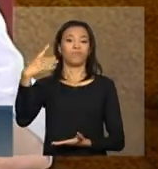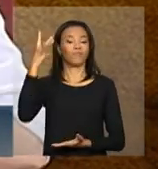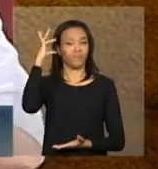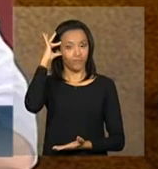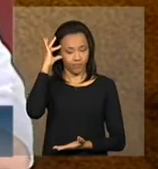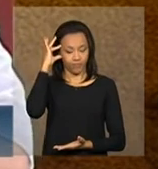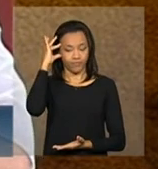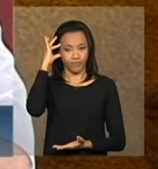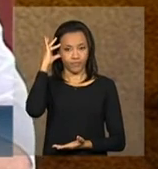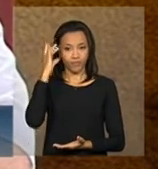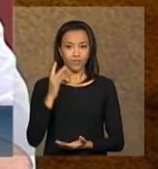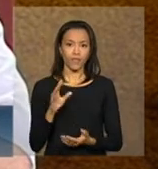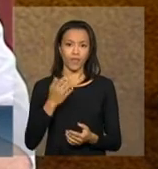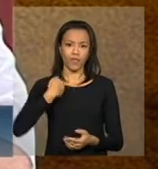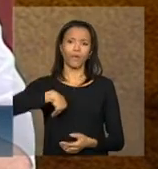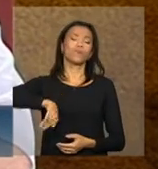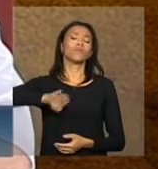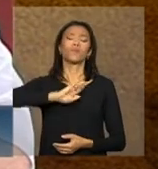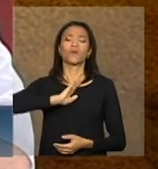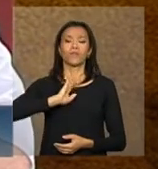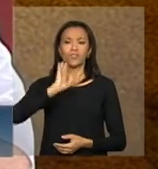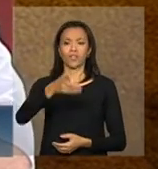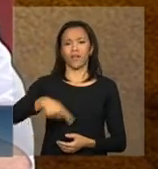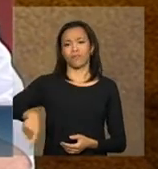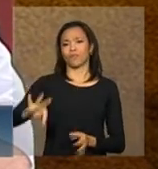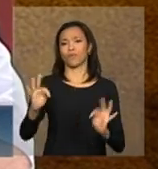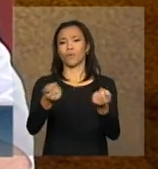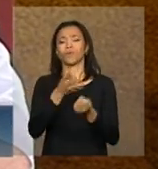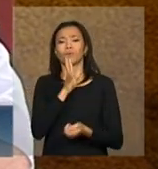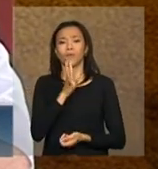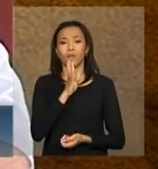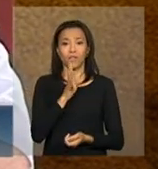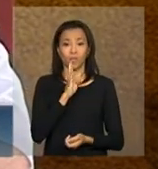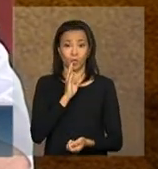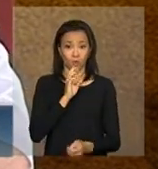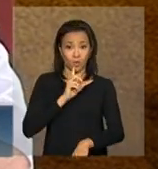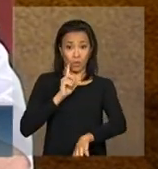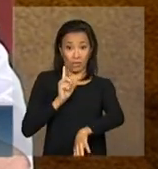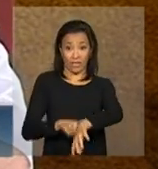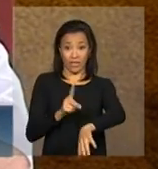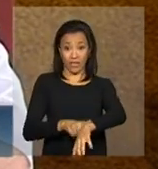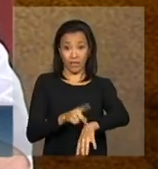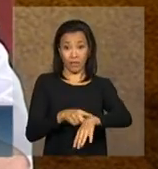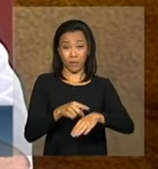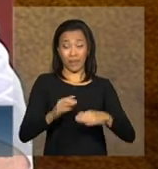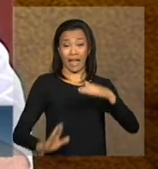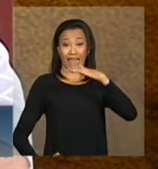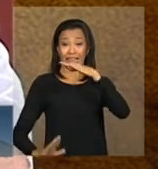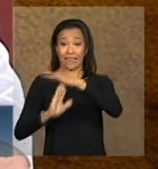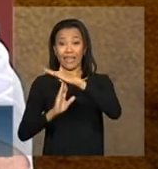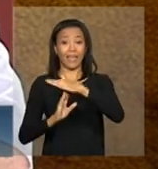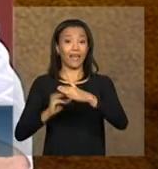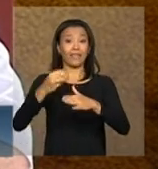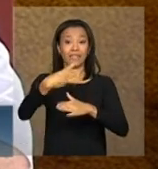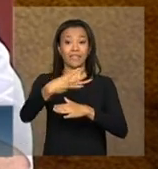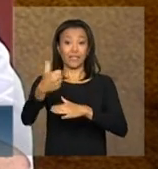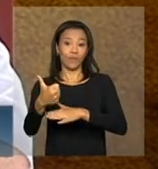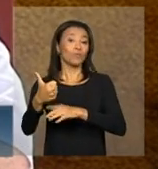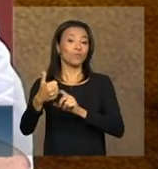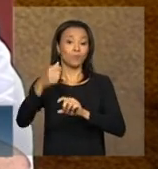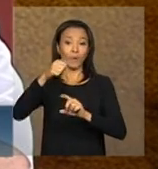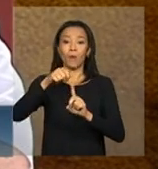Então, nós temos, como todos já conhecem, a nossa data limite de encaminhar o projeto de lei ao Congresso é 31 de